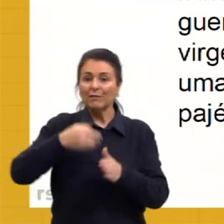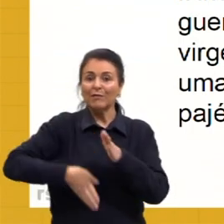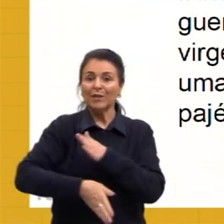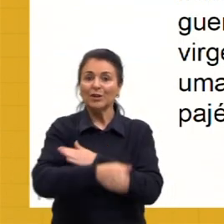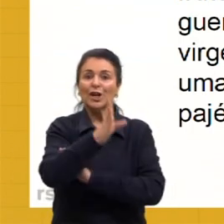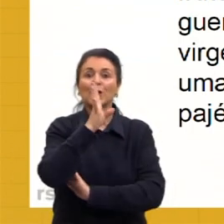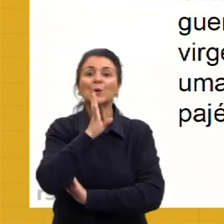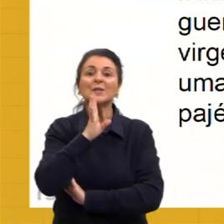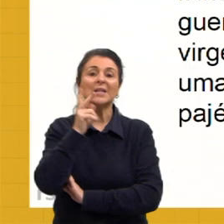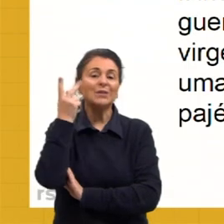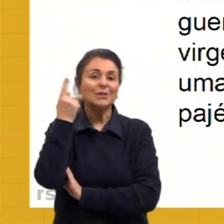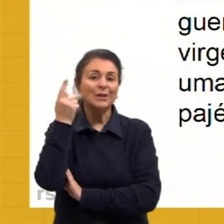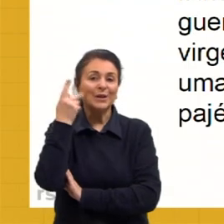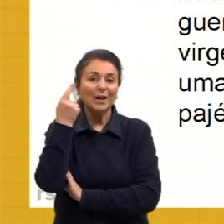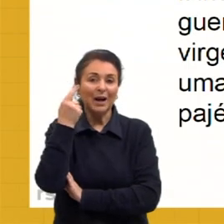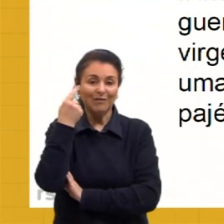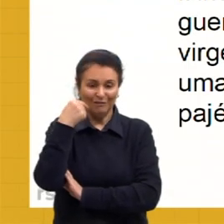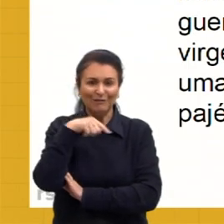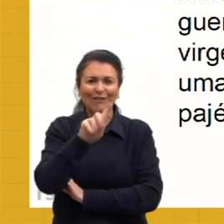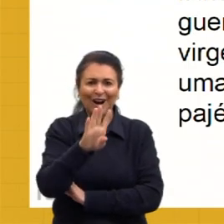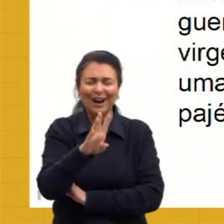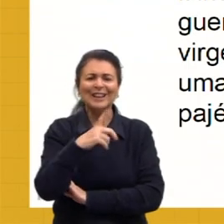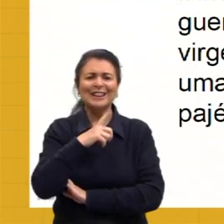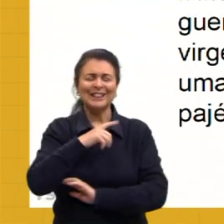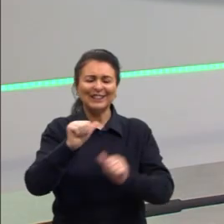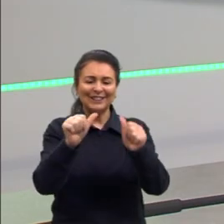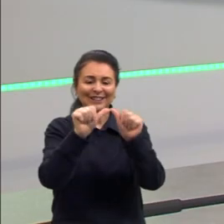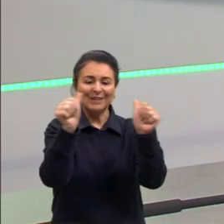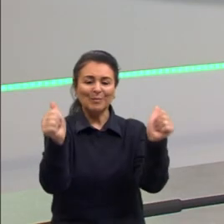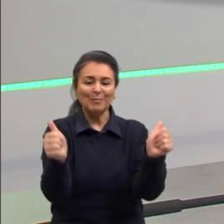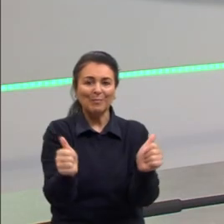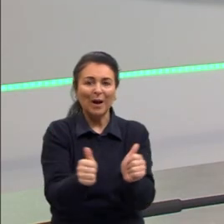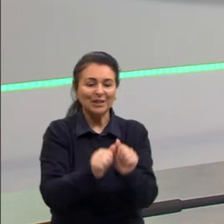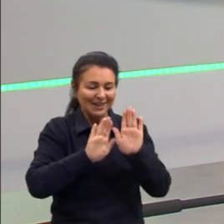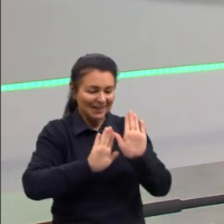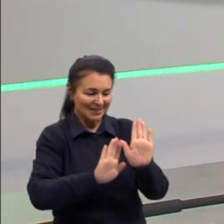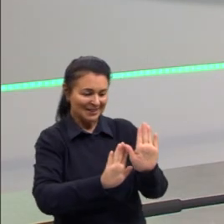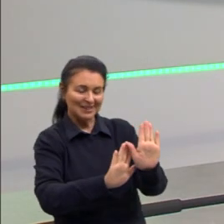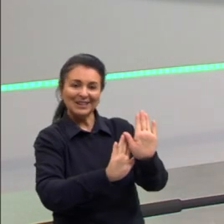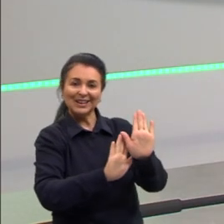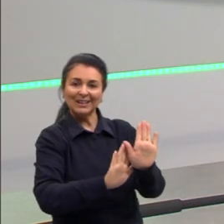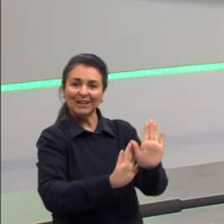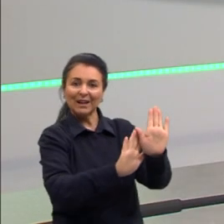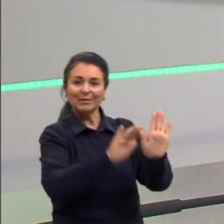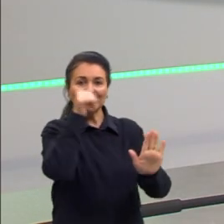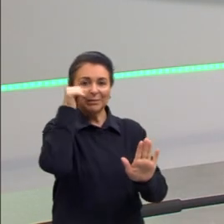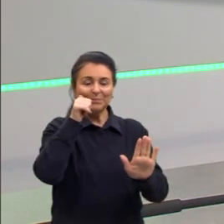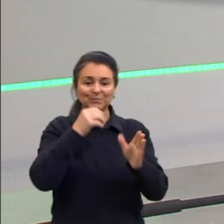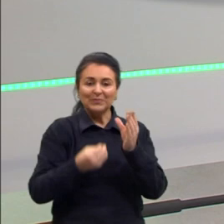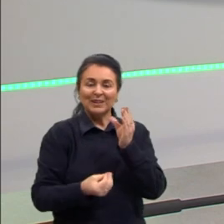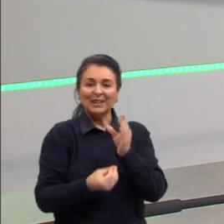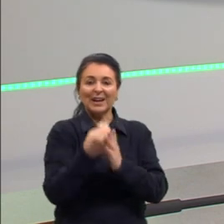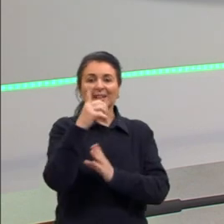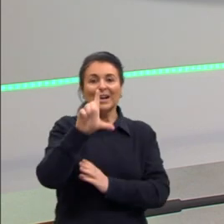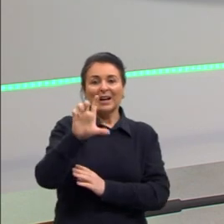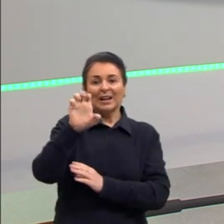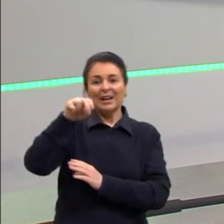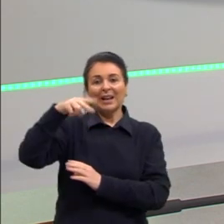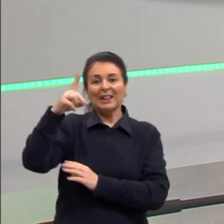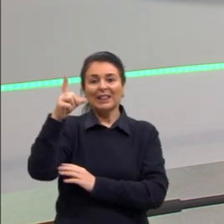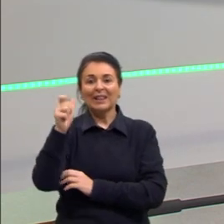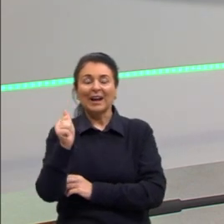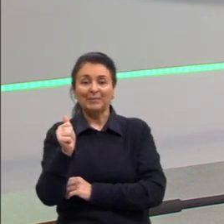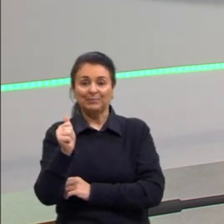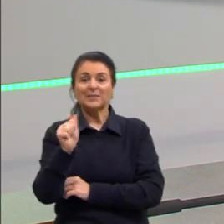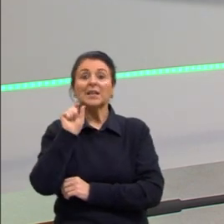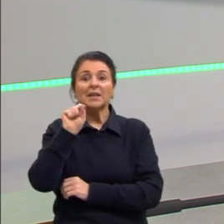temos né inclusive imagens têm uma uma estátua né da Iracema que é criada essa lenda né do Ceará